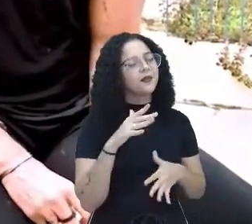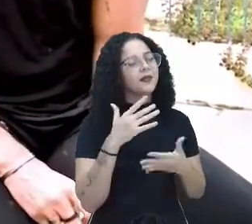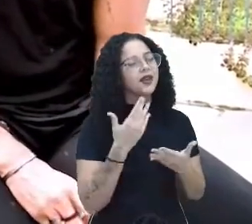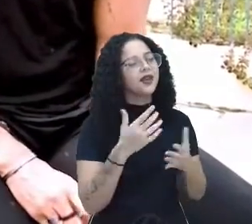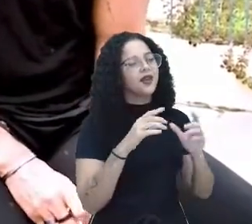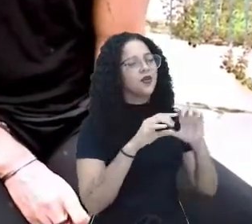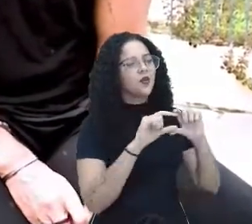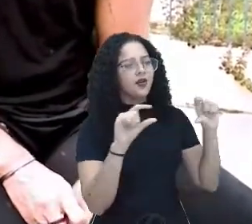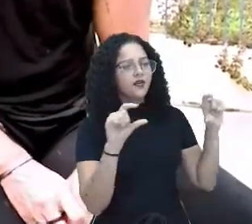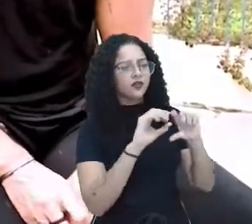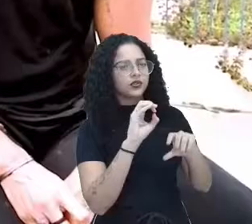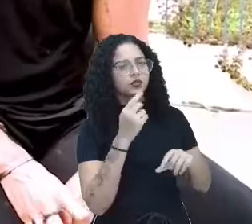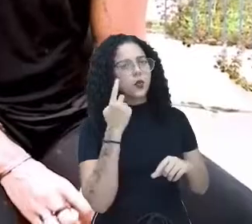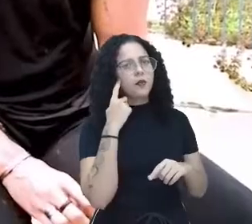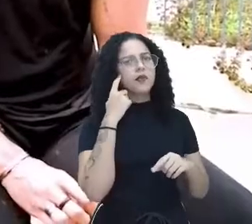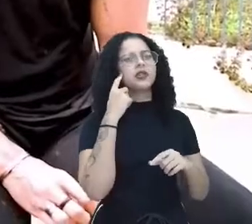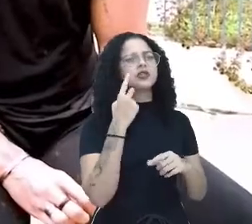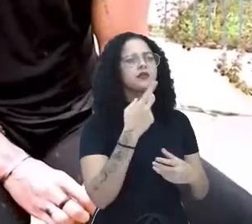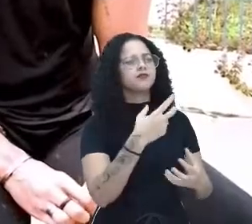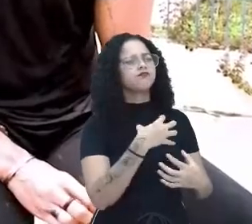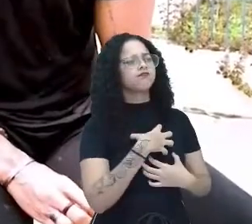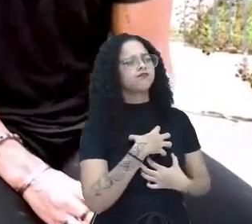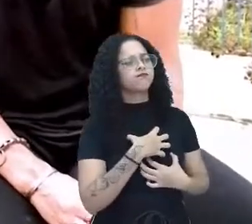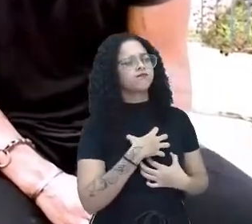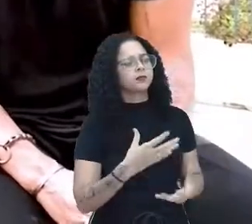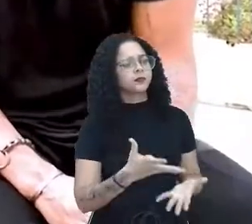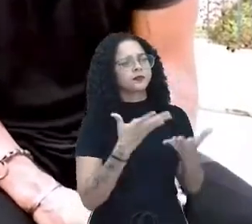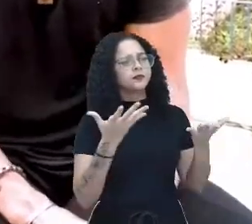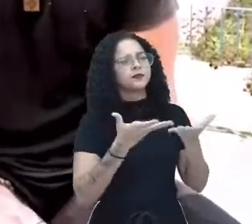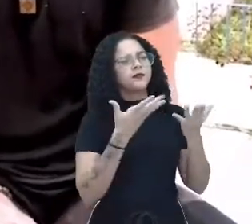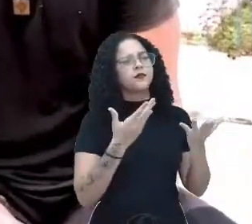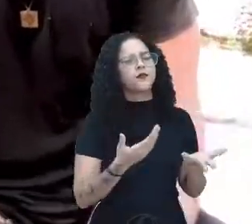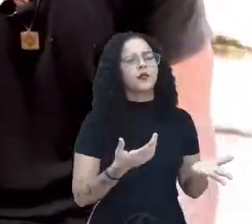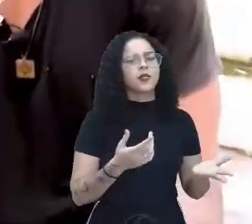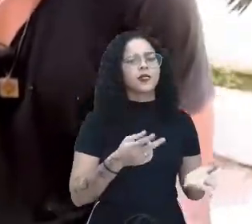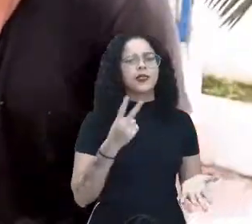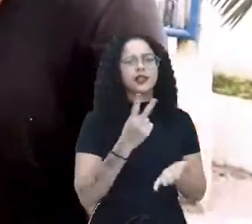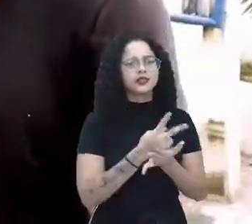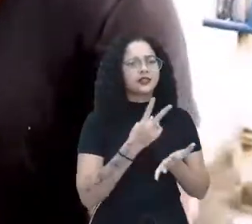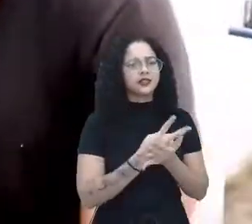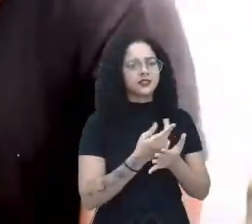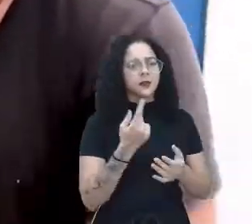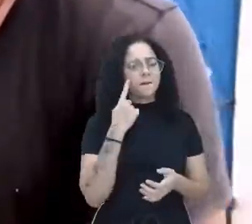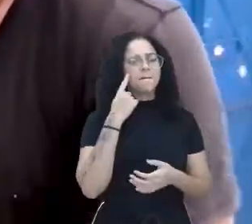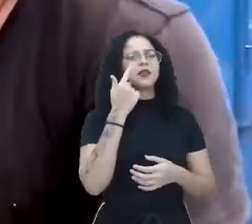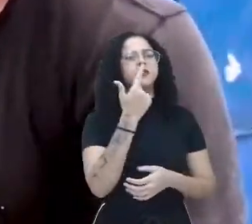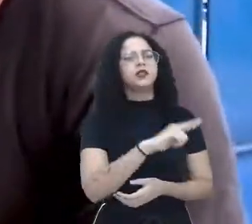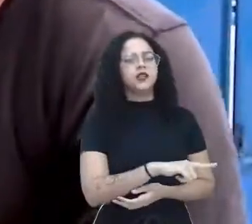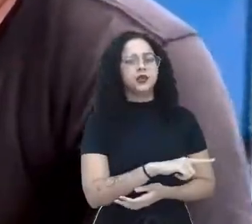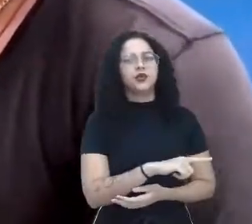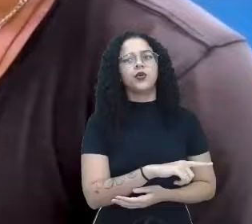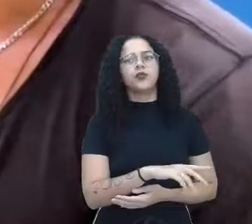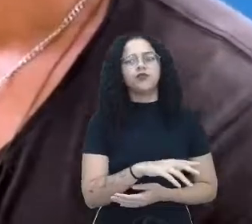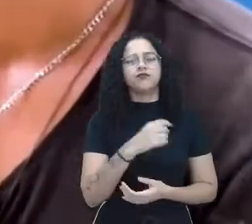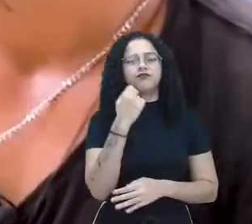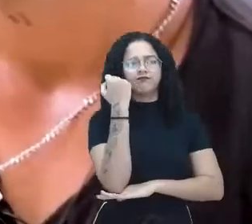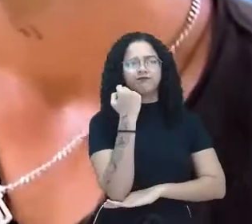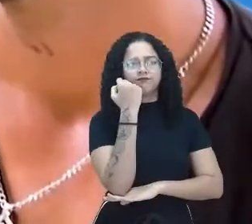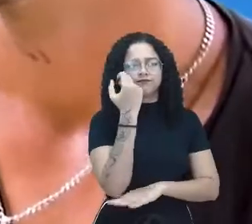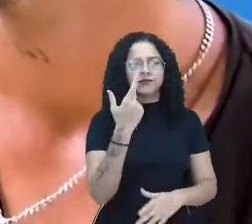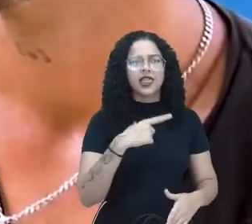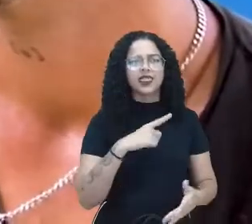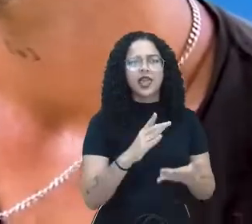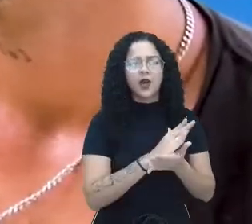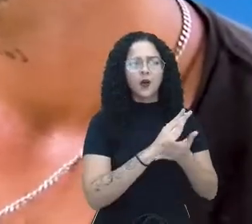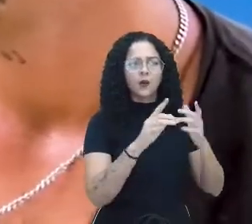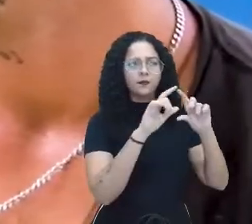frase ou um pensamento que te inspira. Que aí você sempre volta para ele, sabe? Que te sustenta. Eu tenho